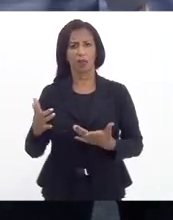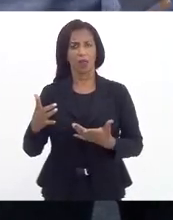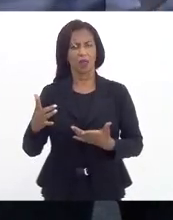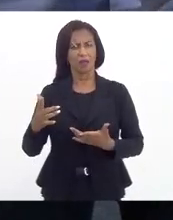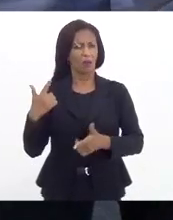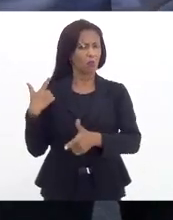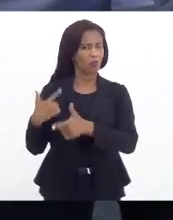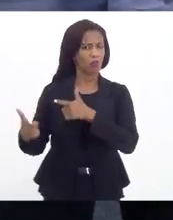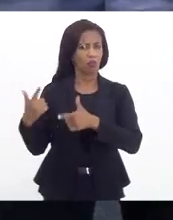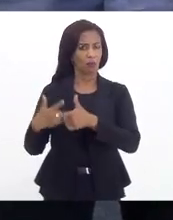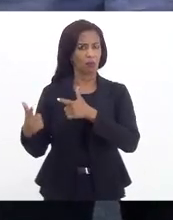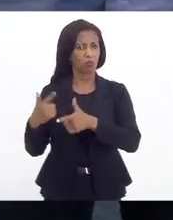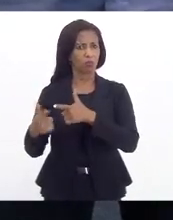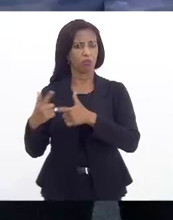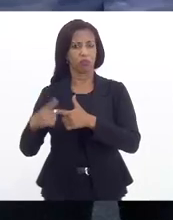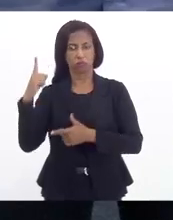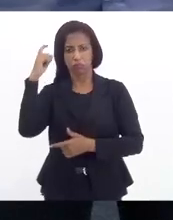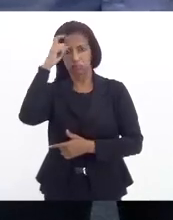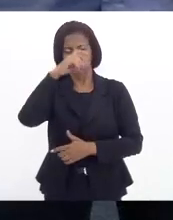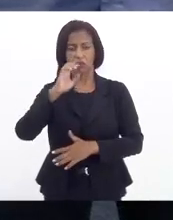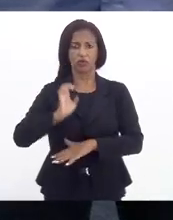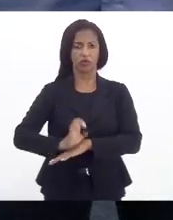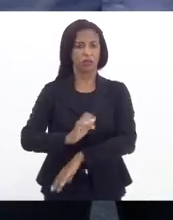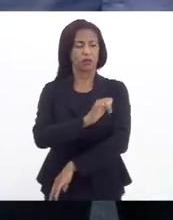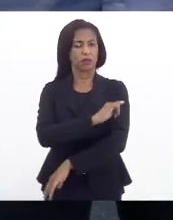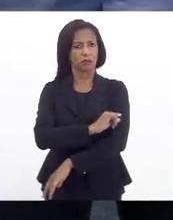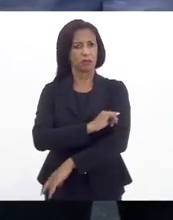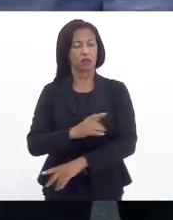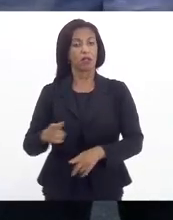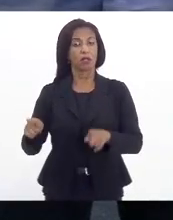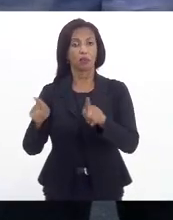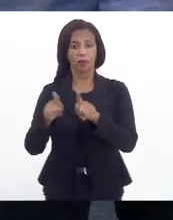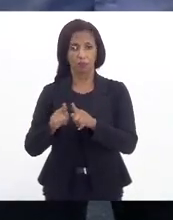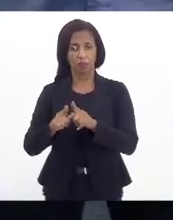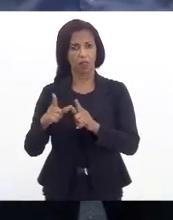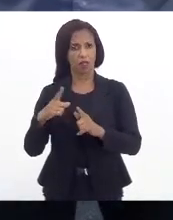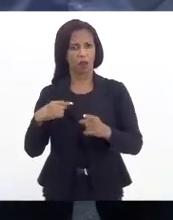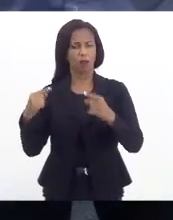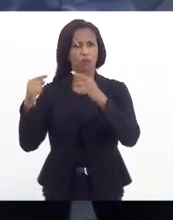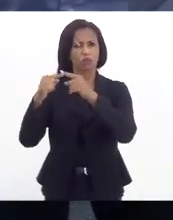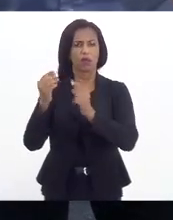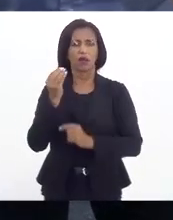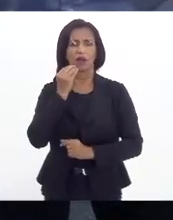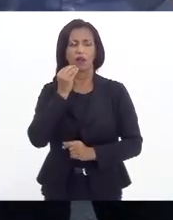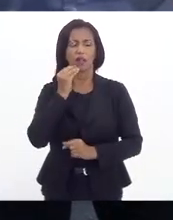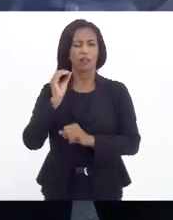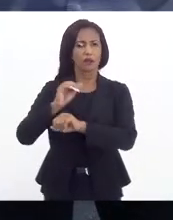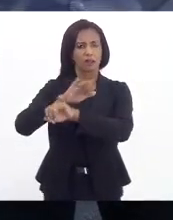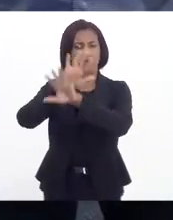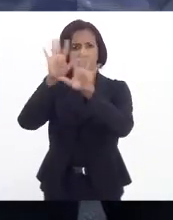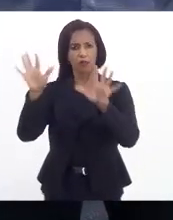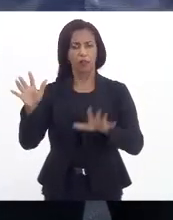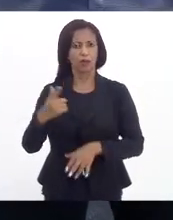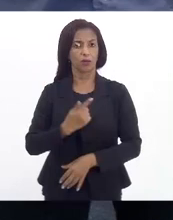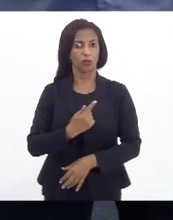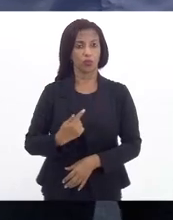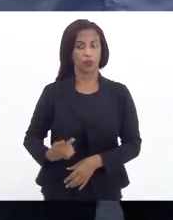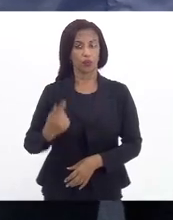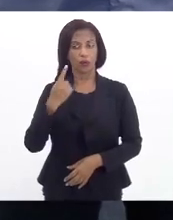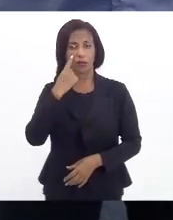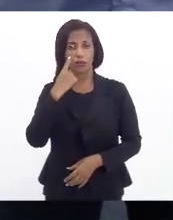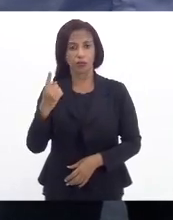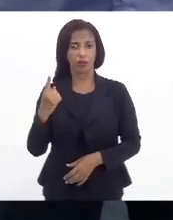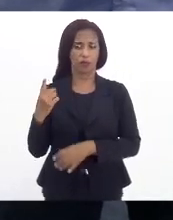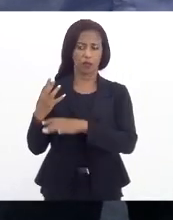bola de neve para o Rio de Janeiro, então, também tem muito a ver com a transparência e com a disposição do governo de rever